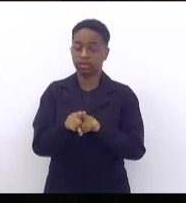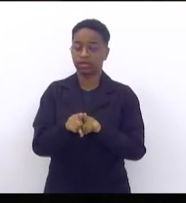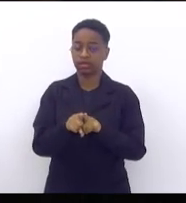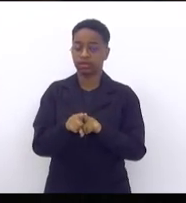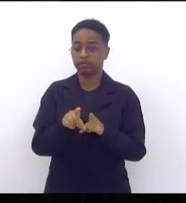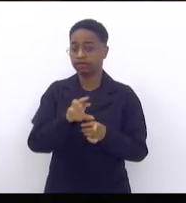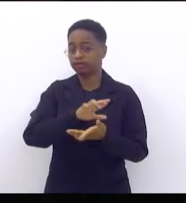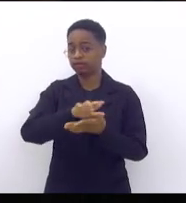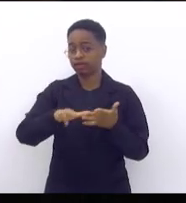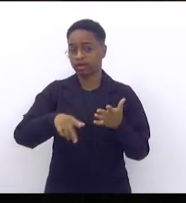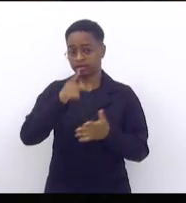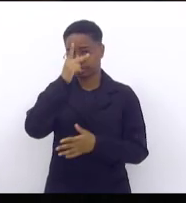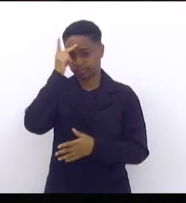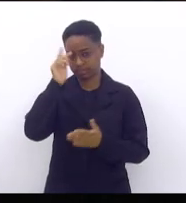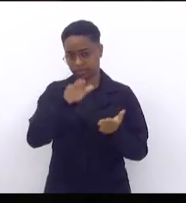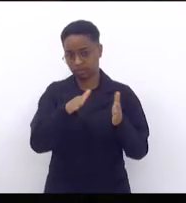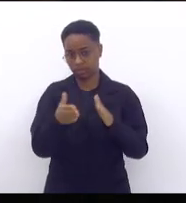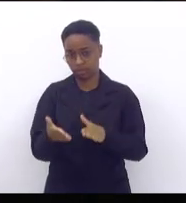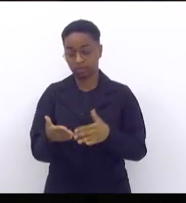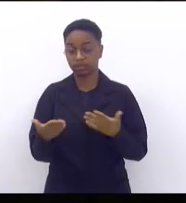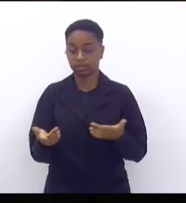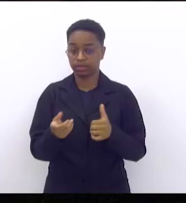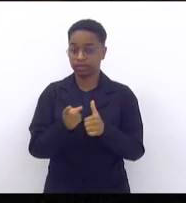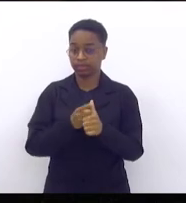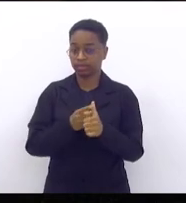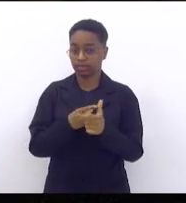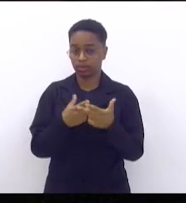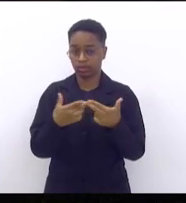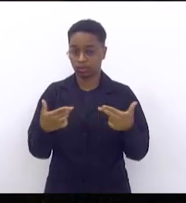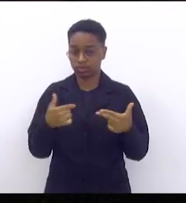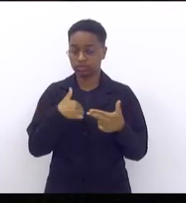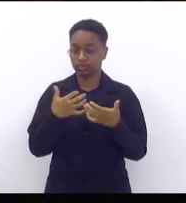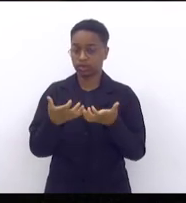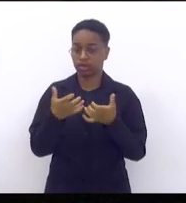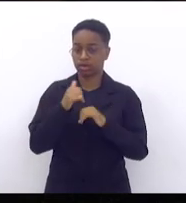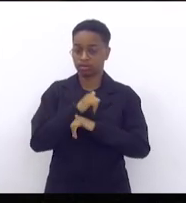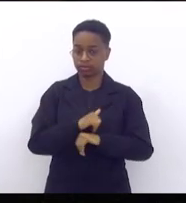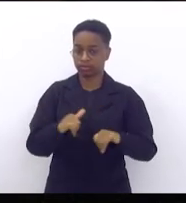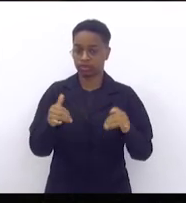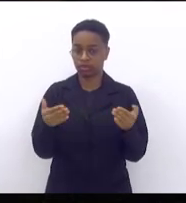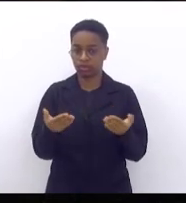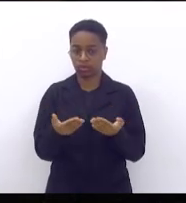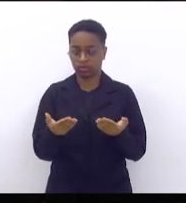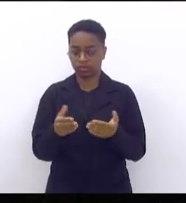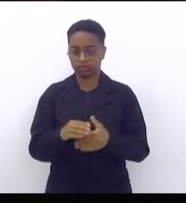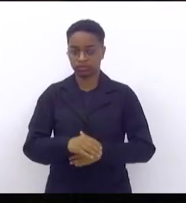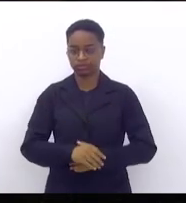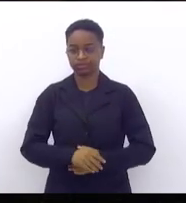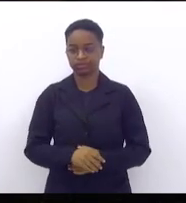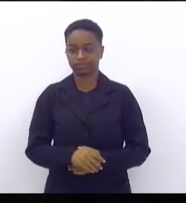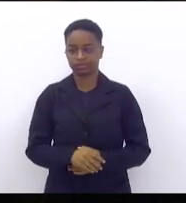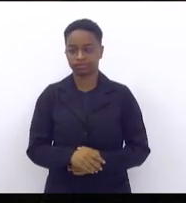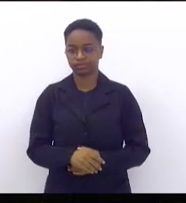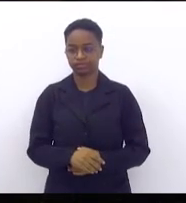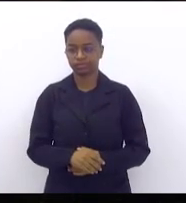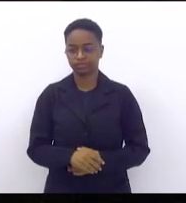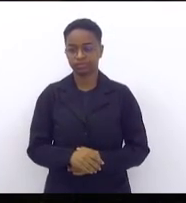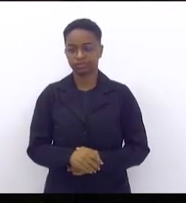muitos mortos. Então, esse é o primeiro ponto que queria fazer na